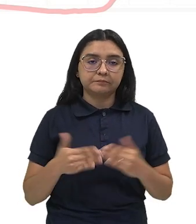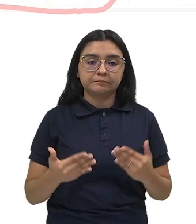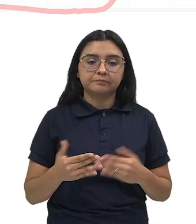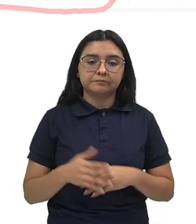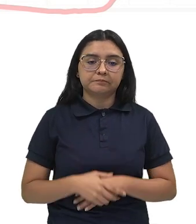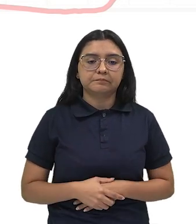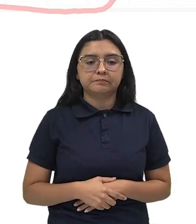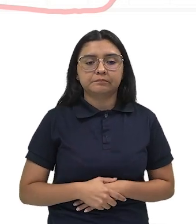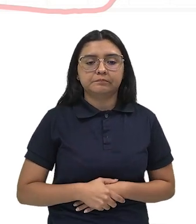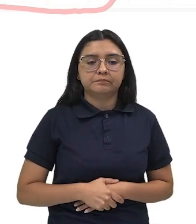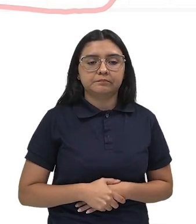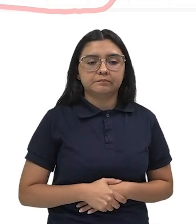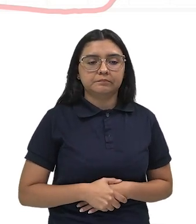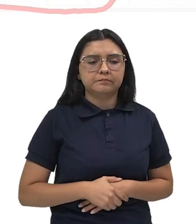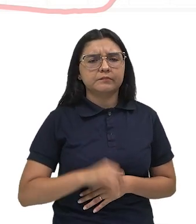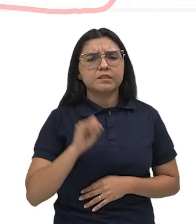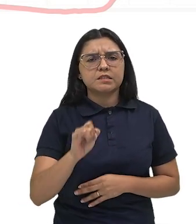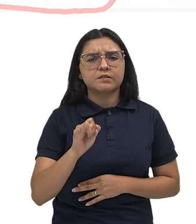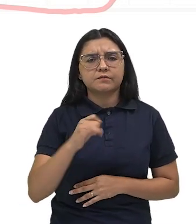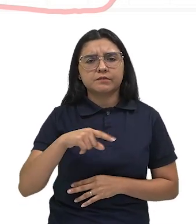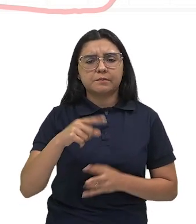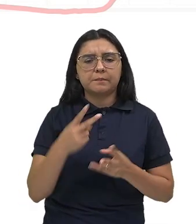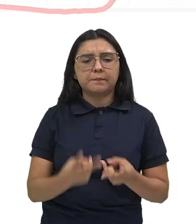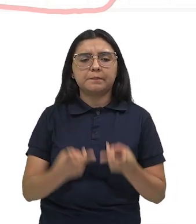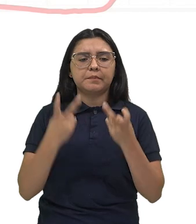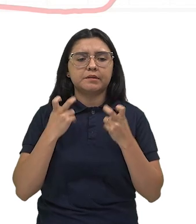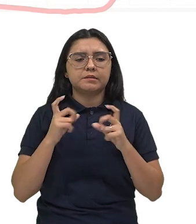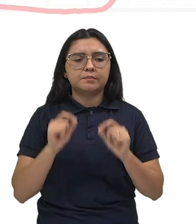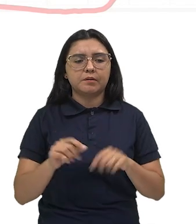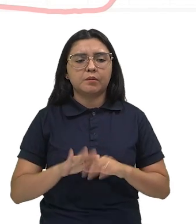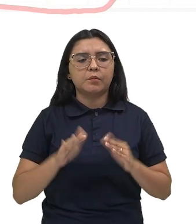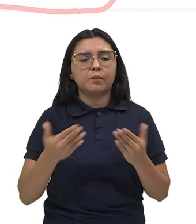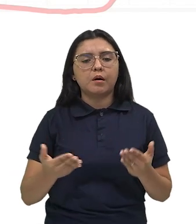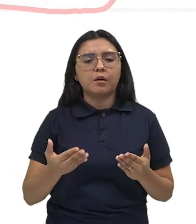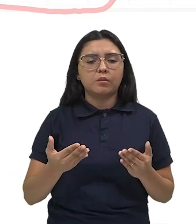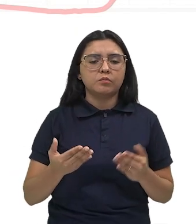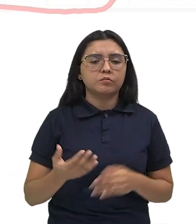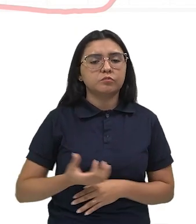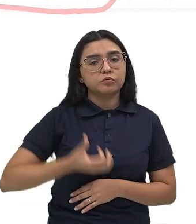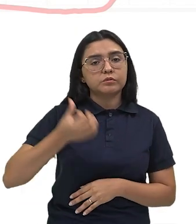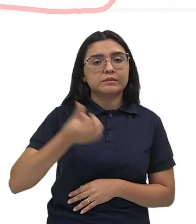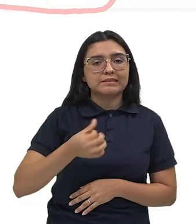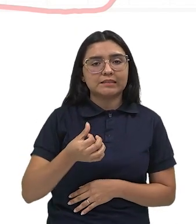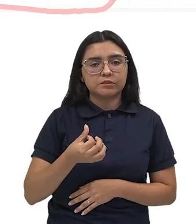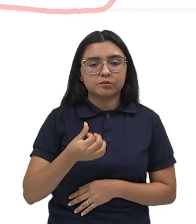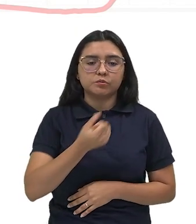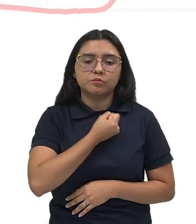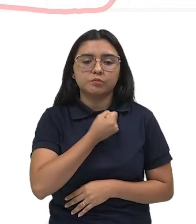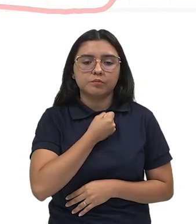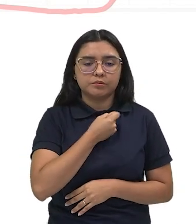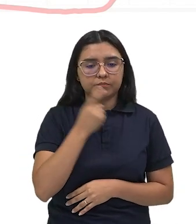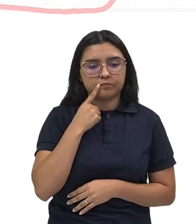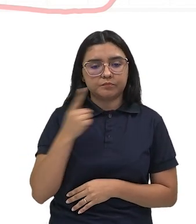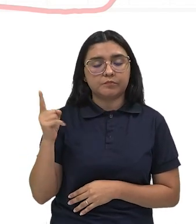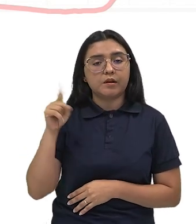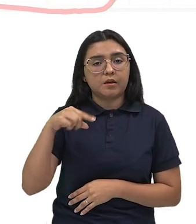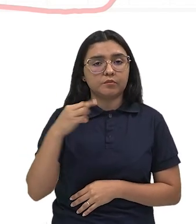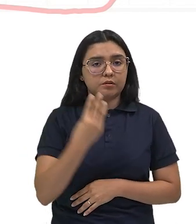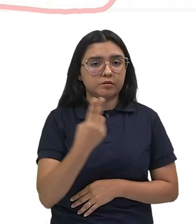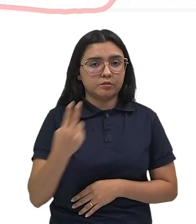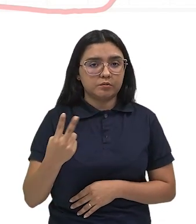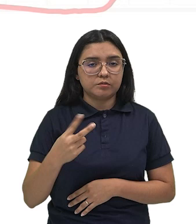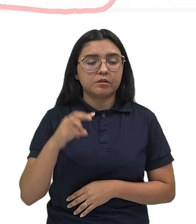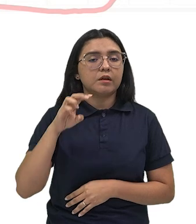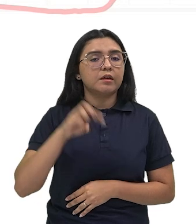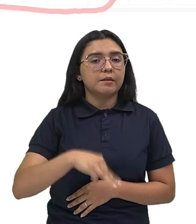sexto termo, olha. Então, se você observar, o sexto termo é esse, olha como bate, ó. Essa é a